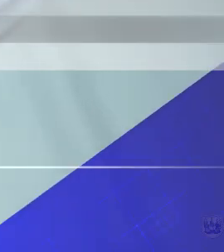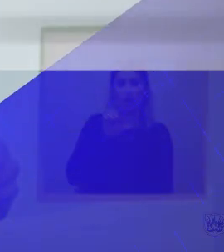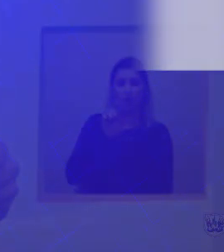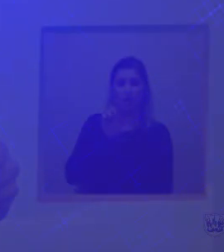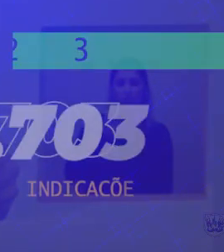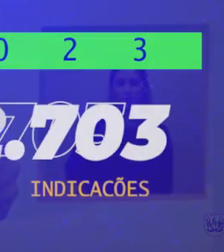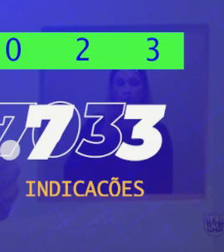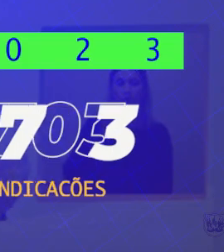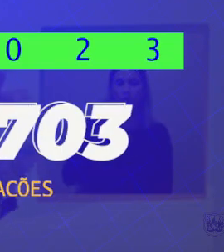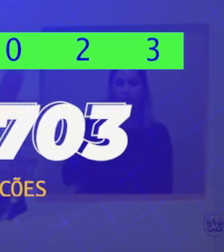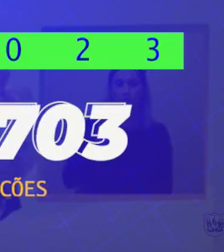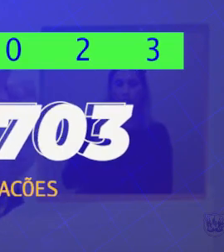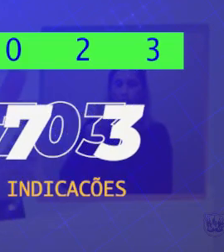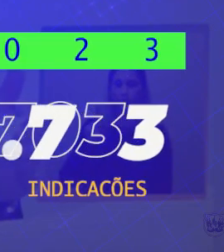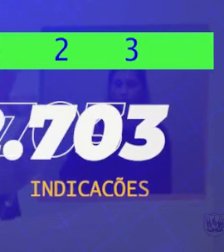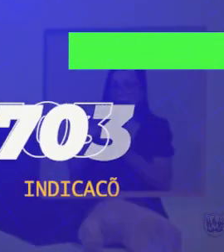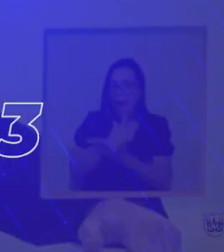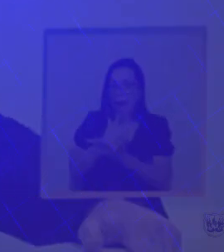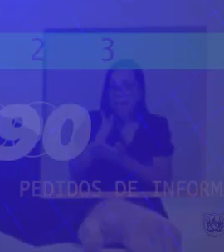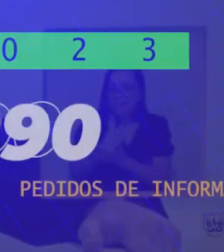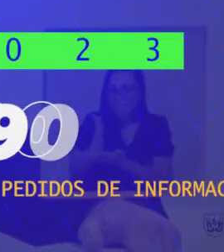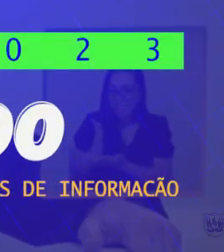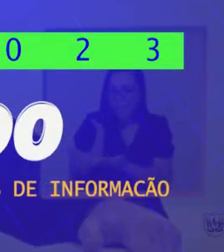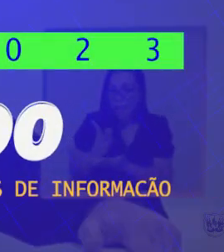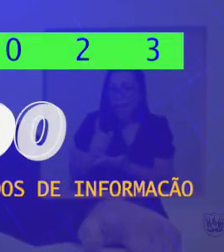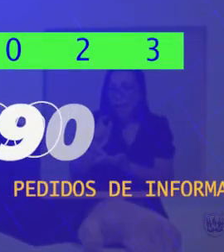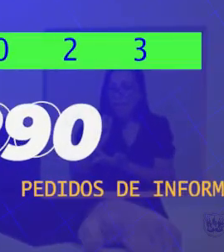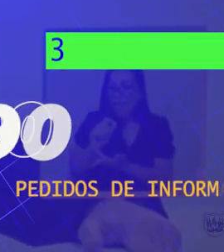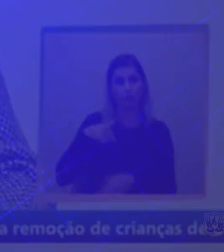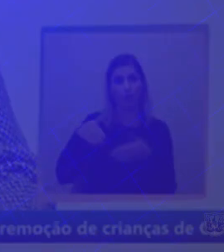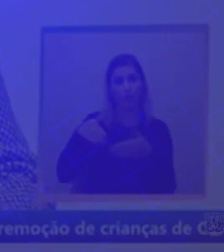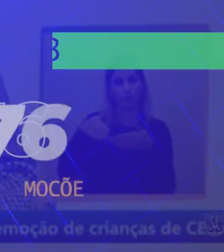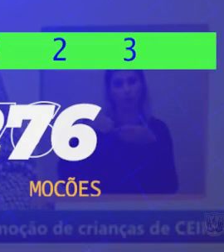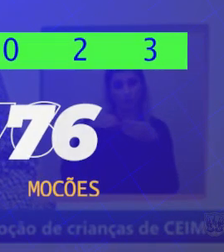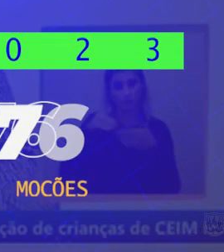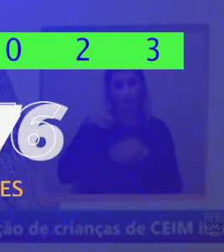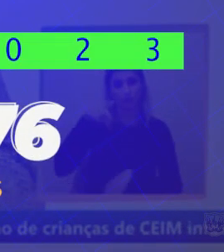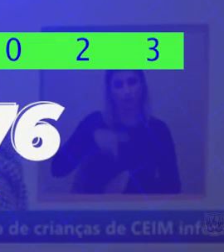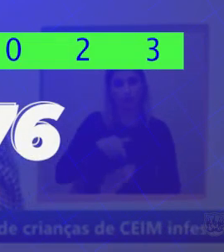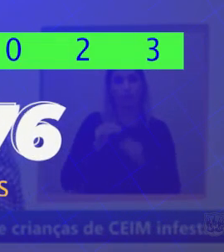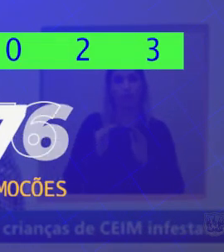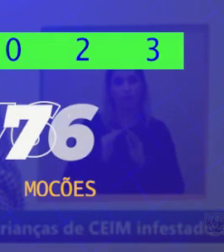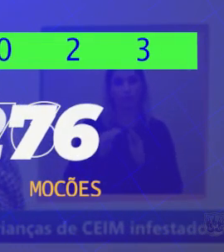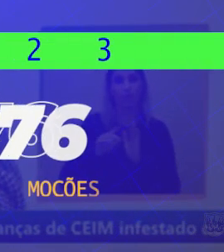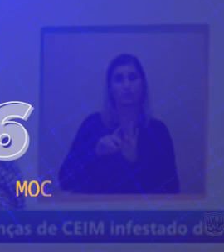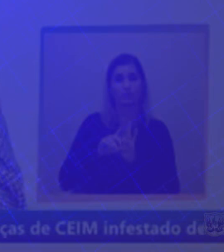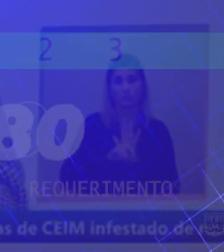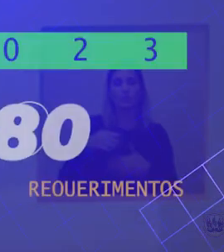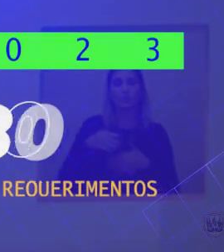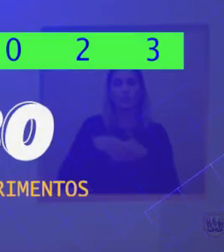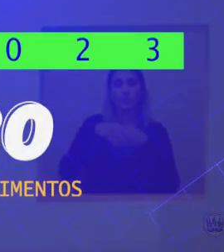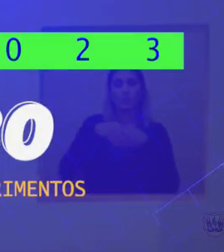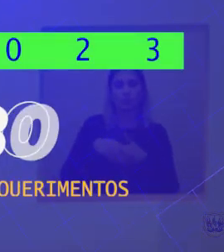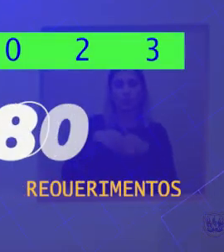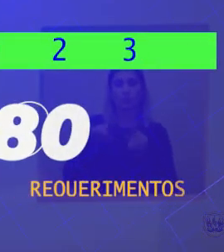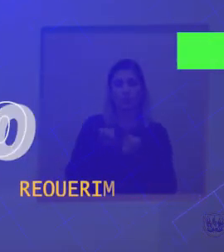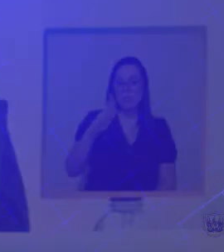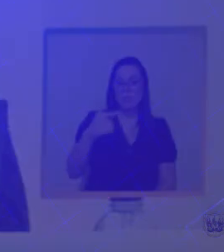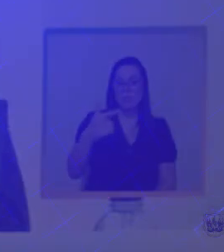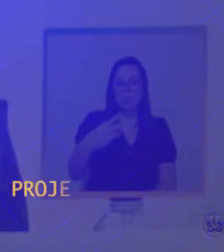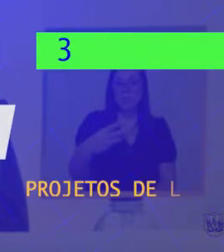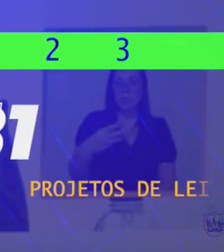documentos, divididos entre indicações, pedidos de informação, moções legislativas e simples,